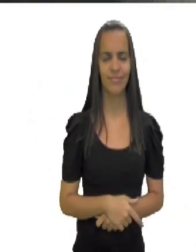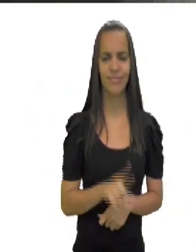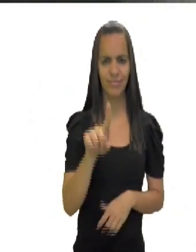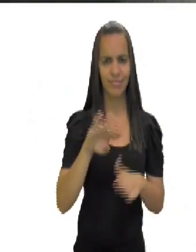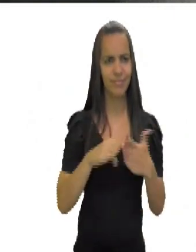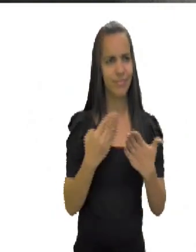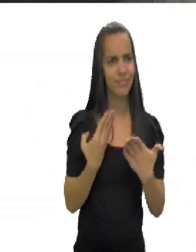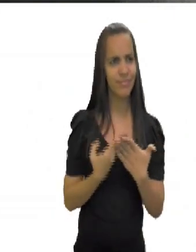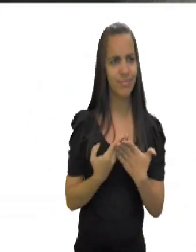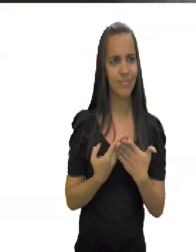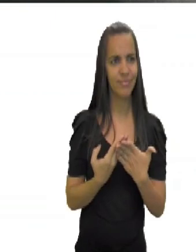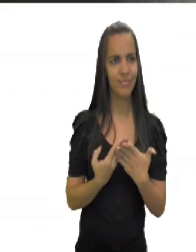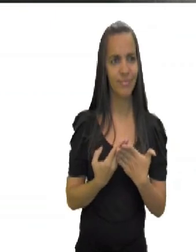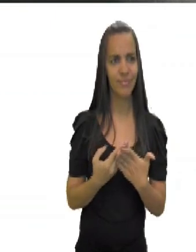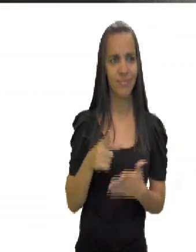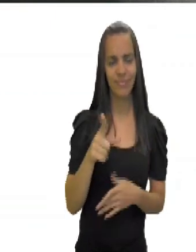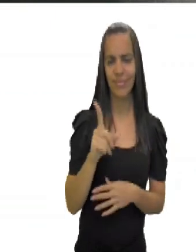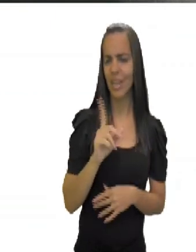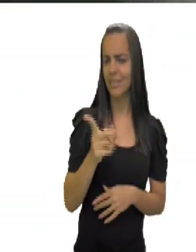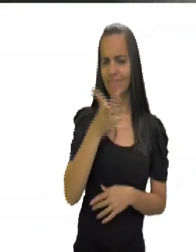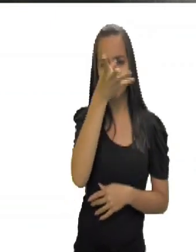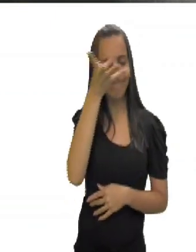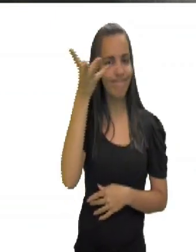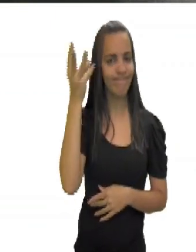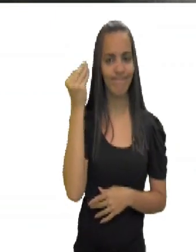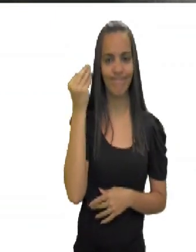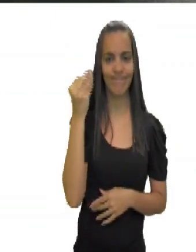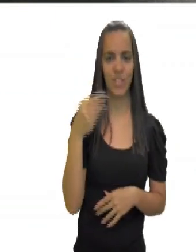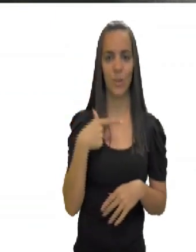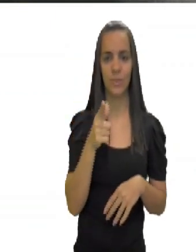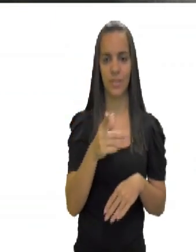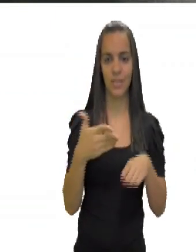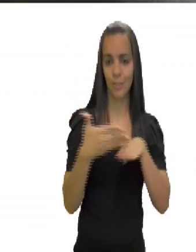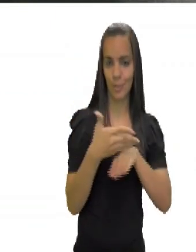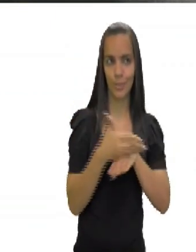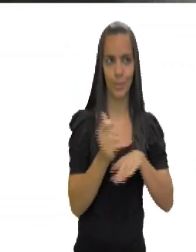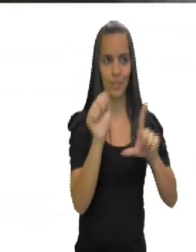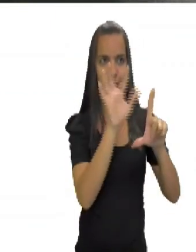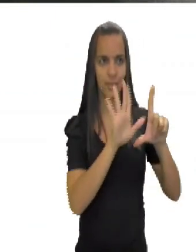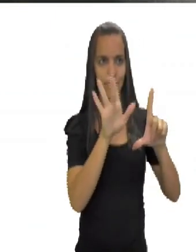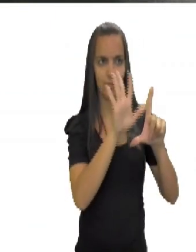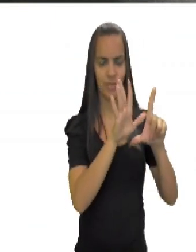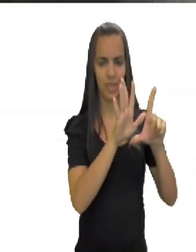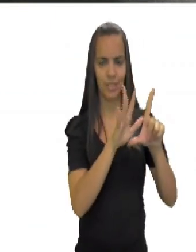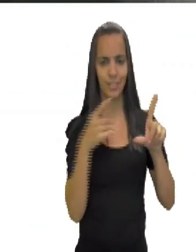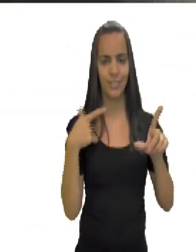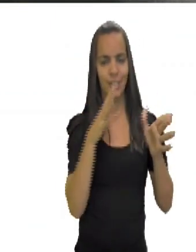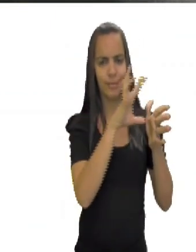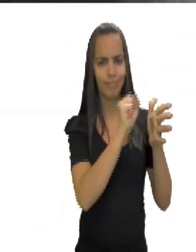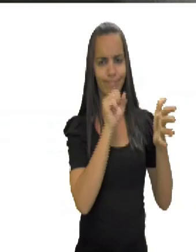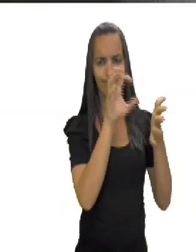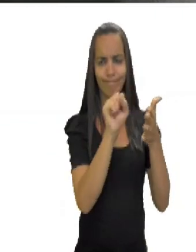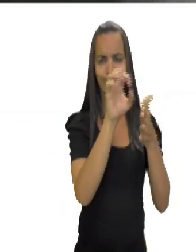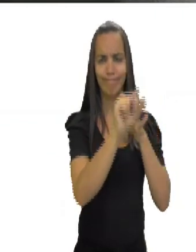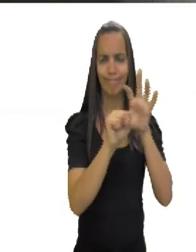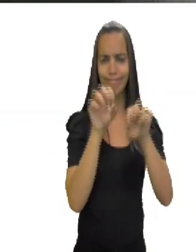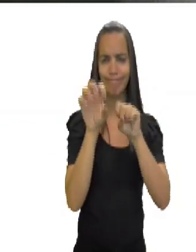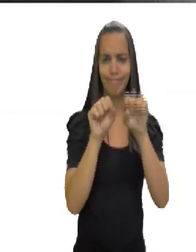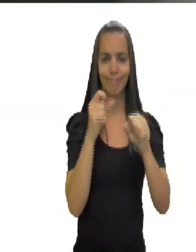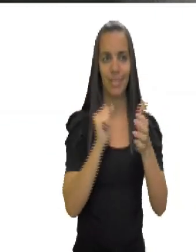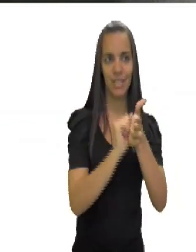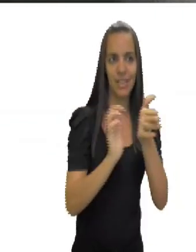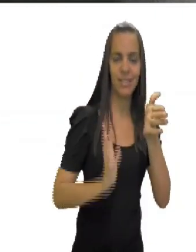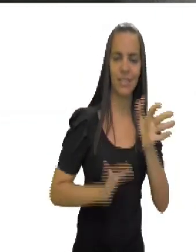Estudante, não deixe de acessar a plataforma, realizar as atividades, melhorar